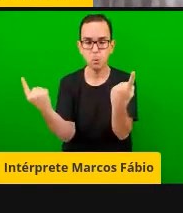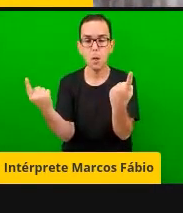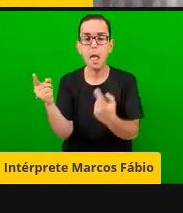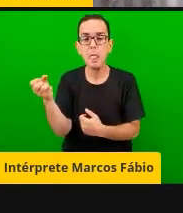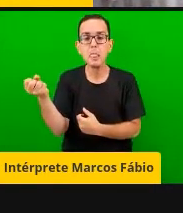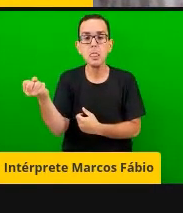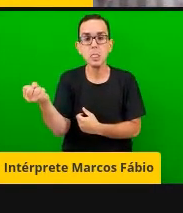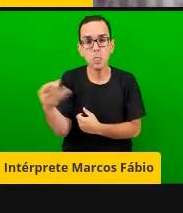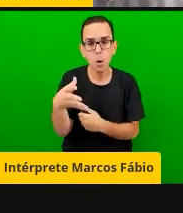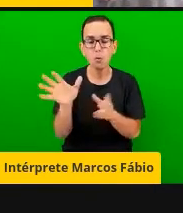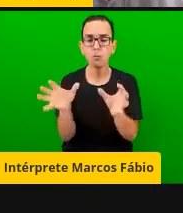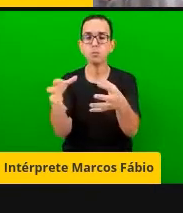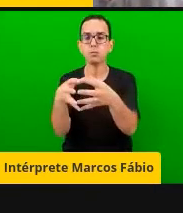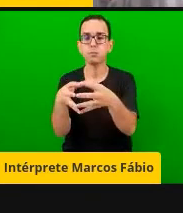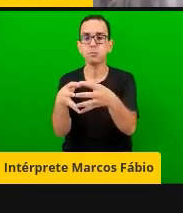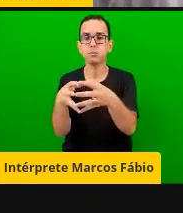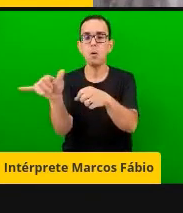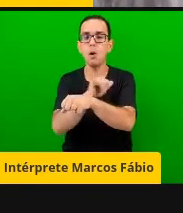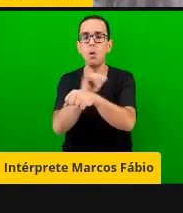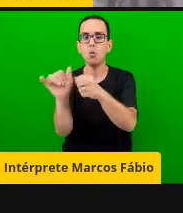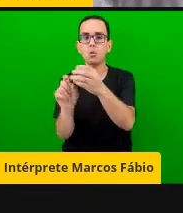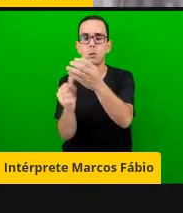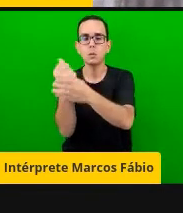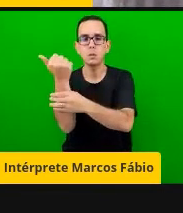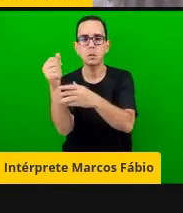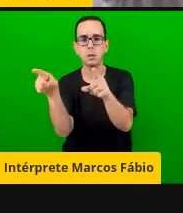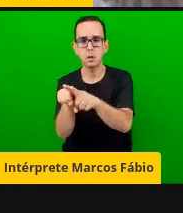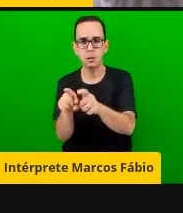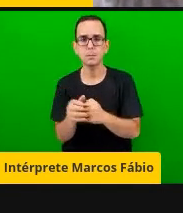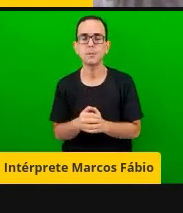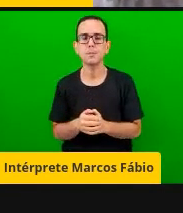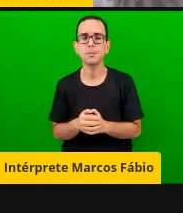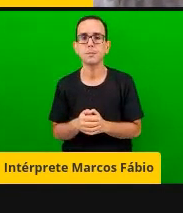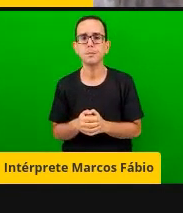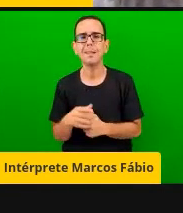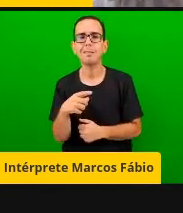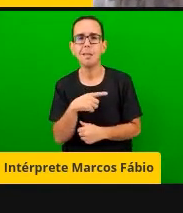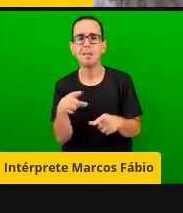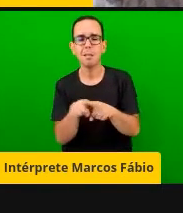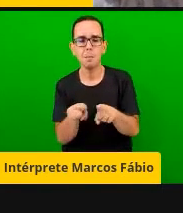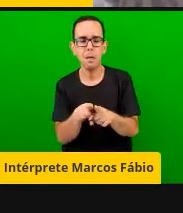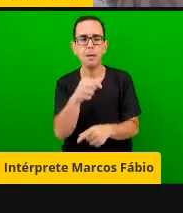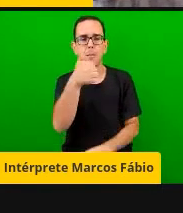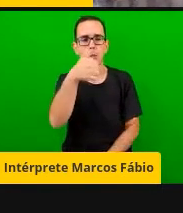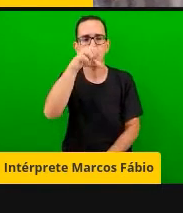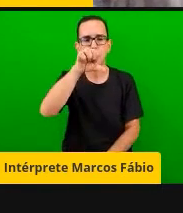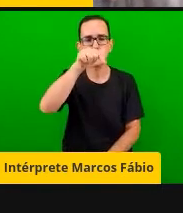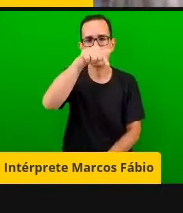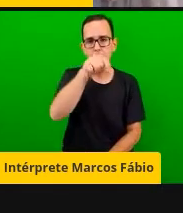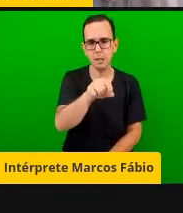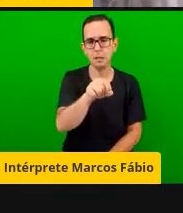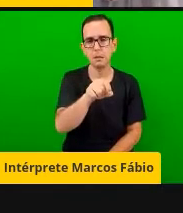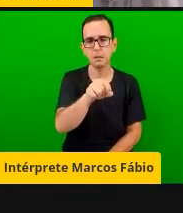de reprodução capitalista, uma nova fase do capitalismo. Tá? Nós vamos ter também na década de 1970 os Estados